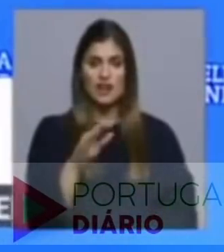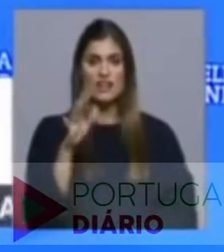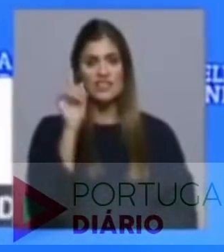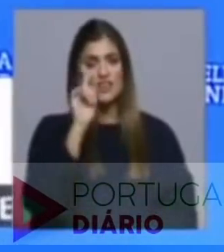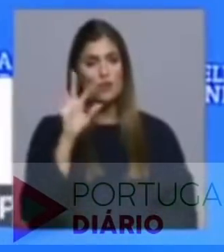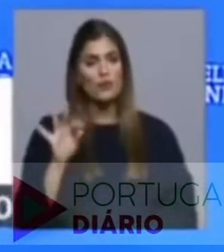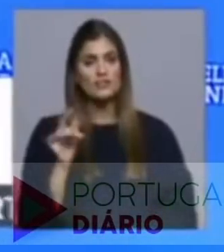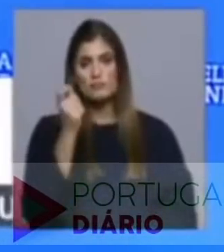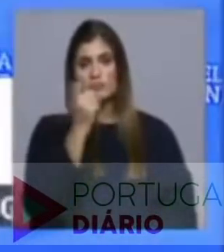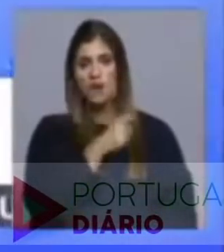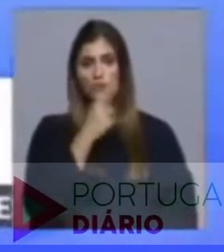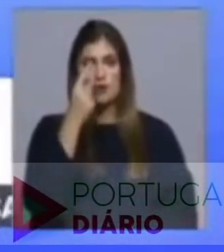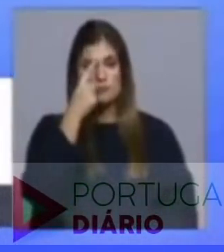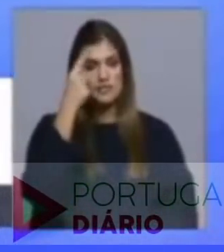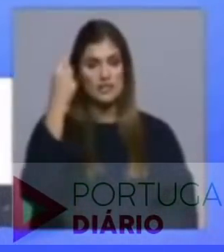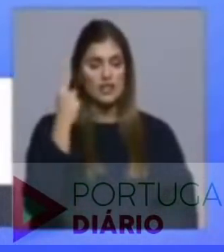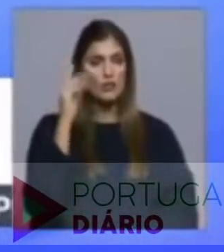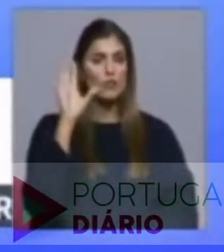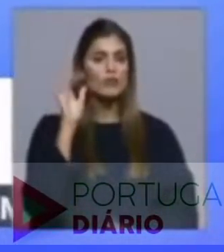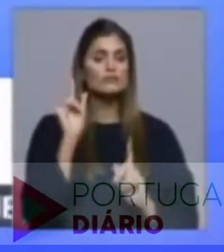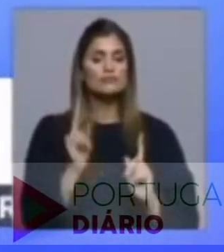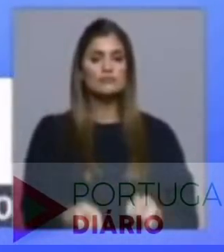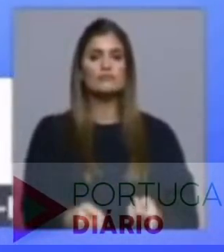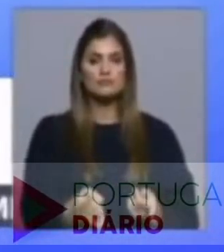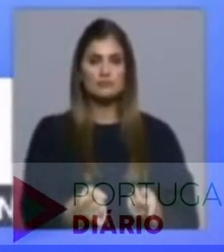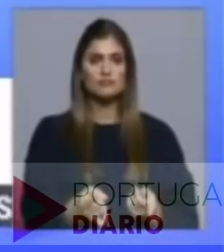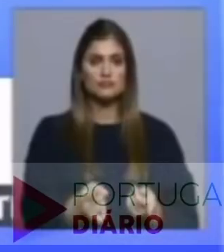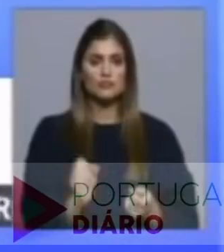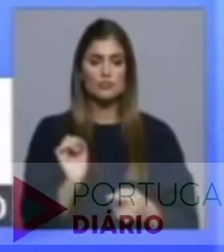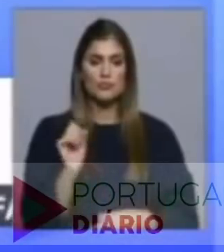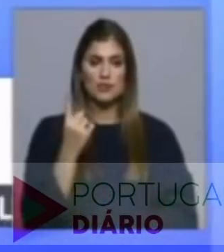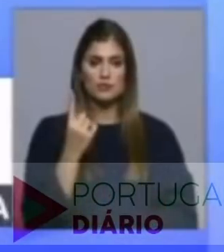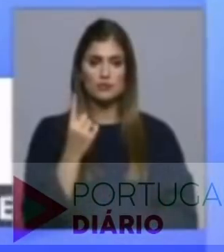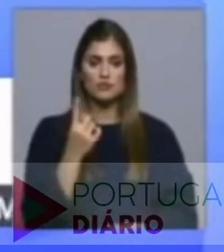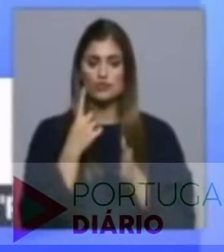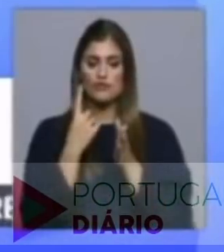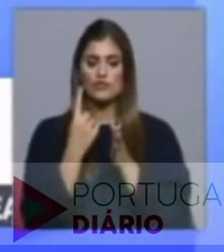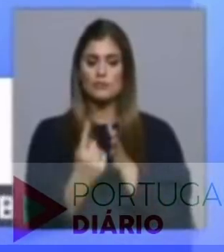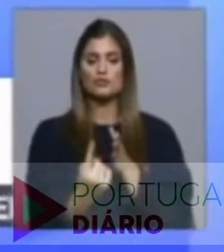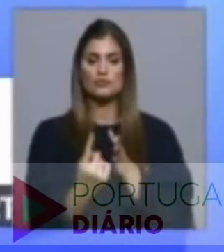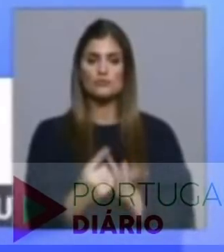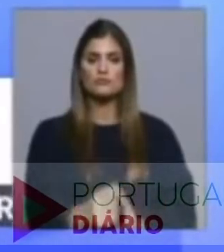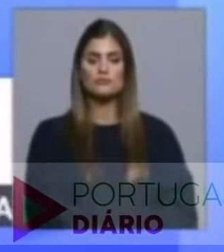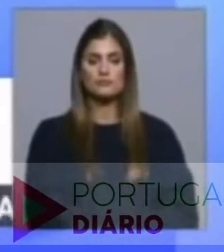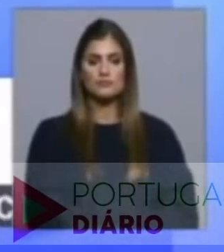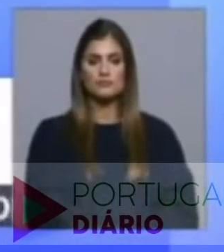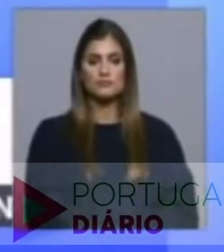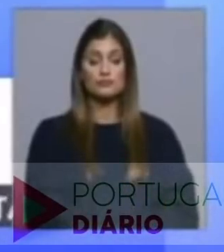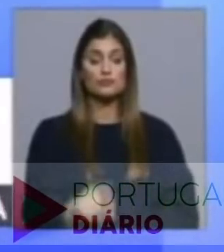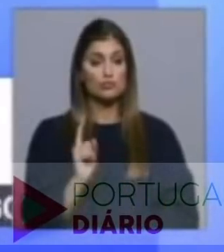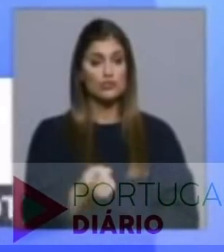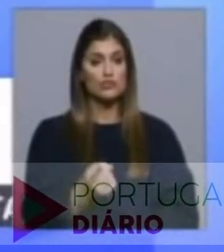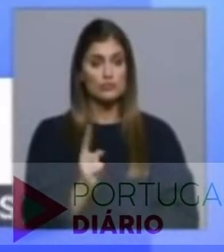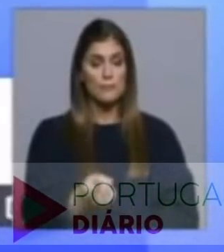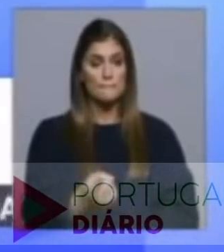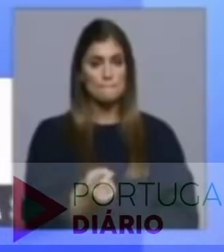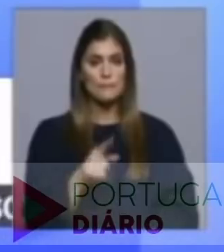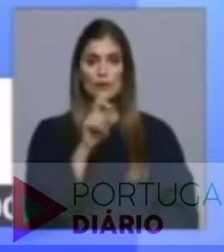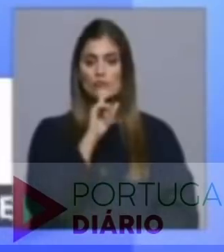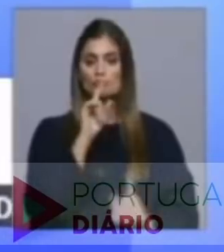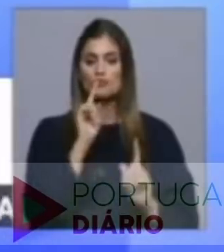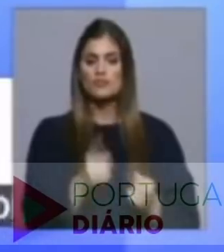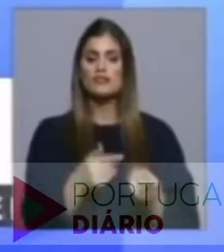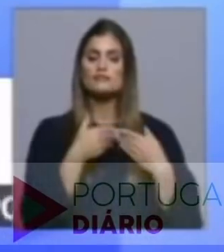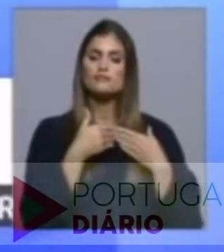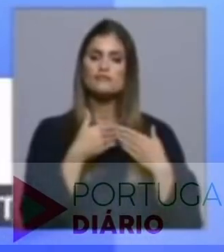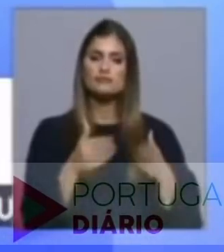do ano passado, quando iniciámos o primeiro desconfinamento. Por isso, podemos começar a